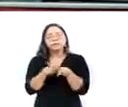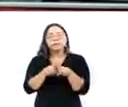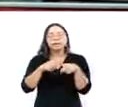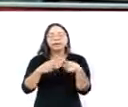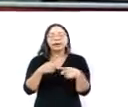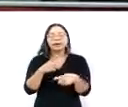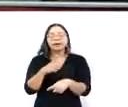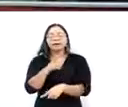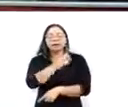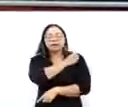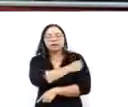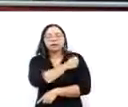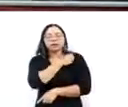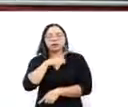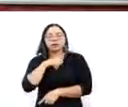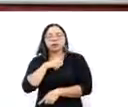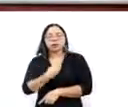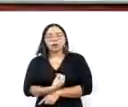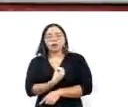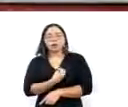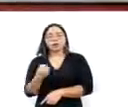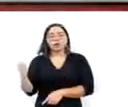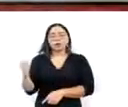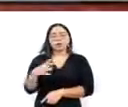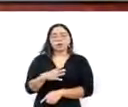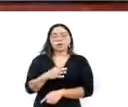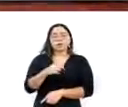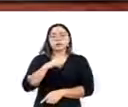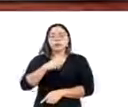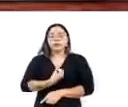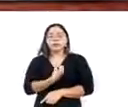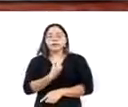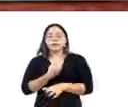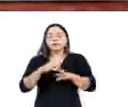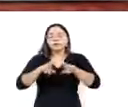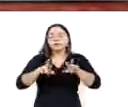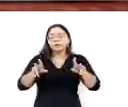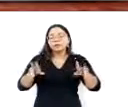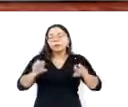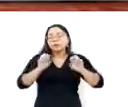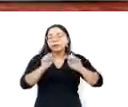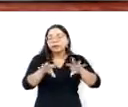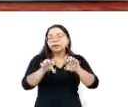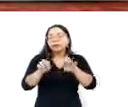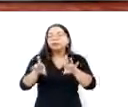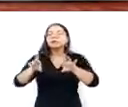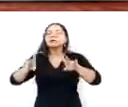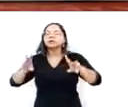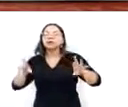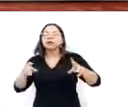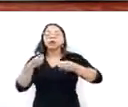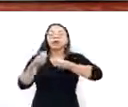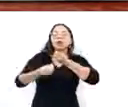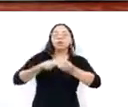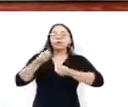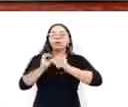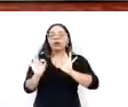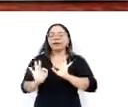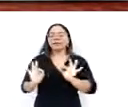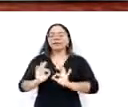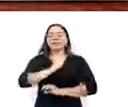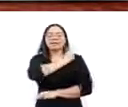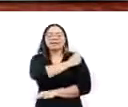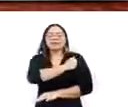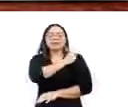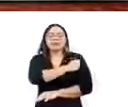esses alunos, eles terão uma nova vida. Eles terão uma vida diferenciada, um ensino diferenciado. E como a gente